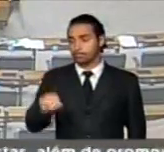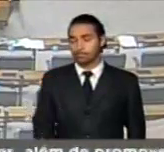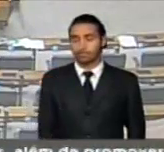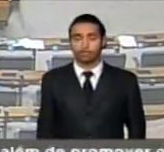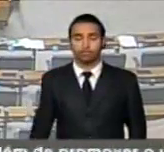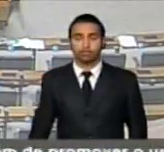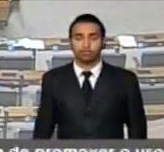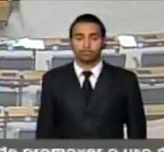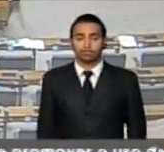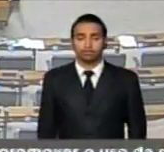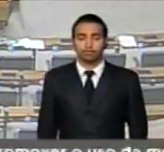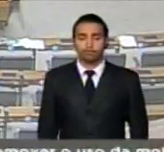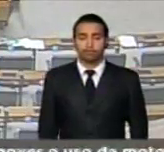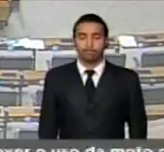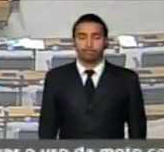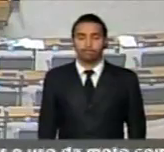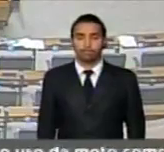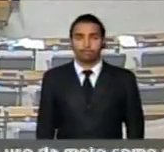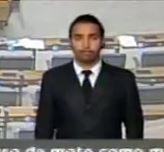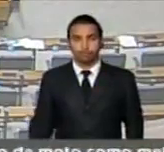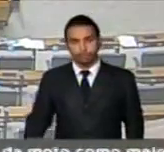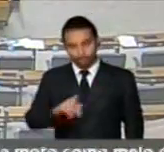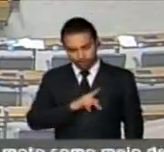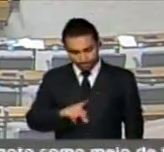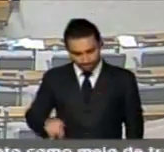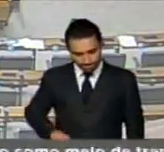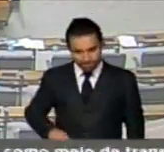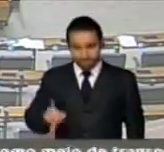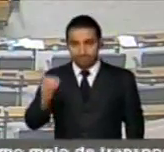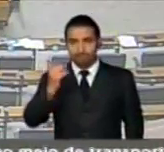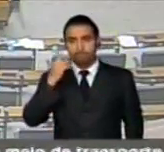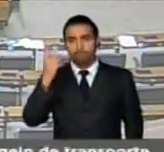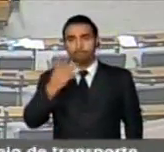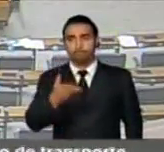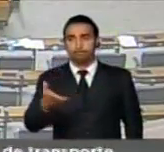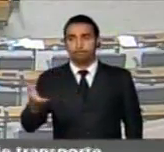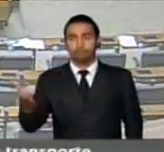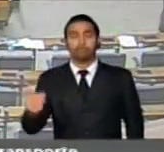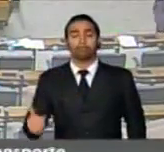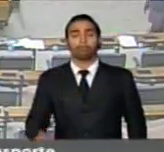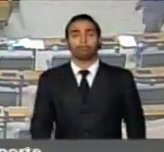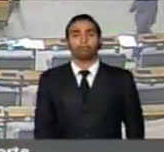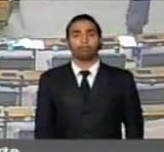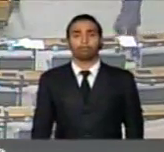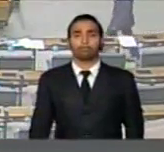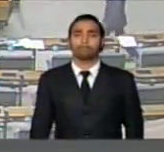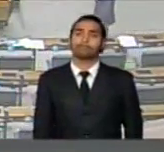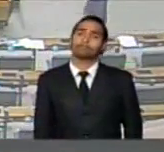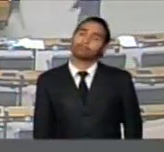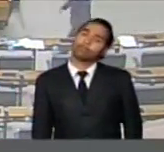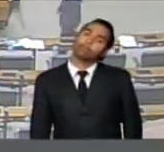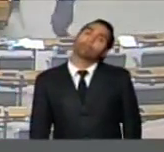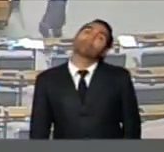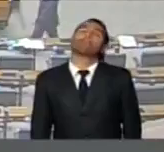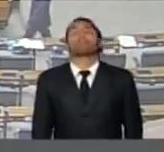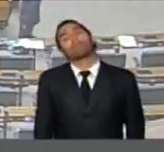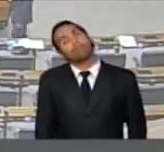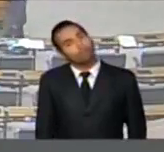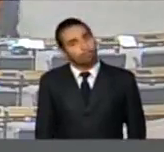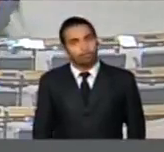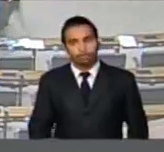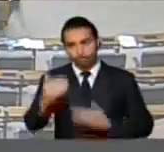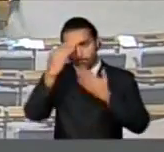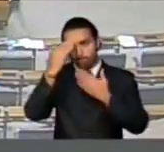Senhor presidente, colegas parlamentares, eu inicio agradecendo o